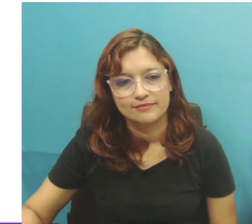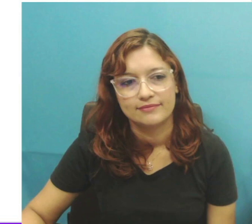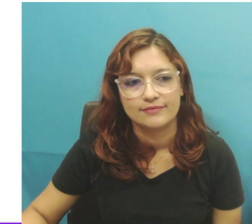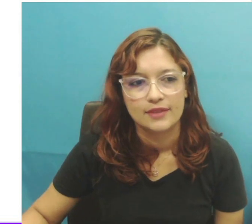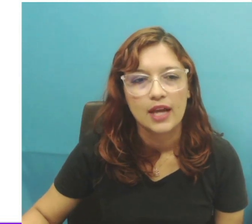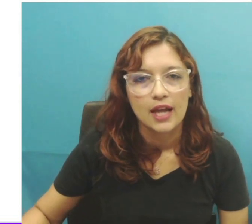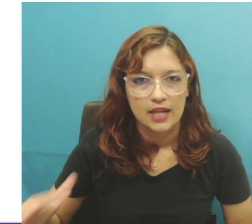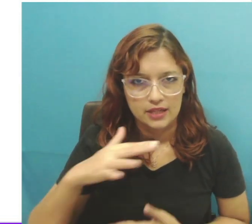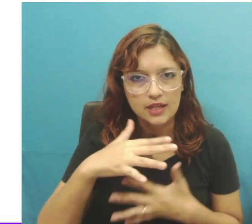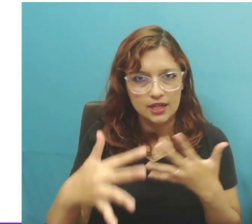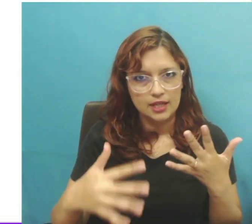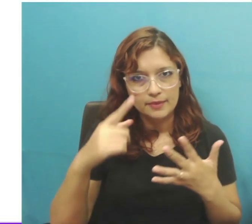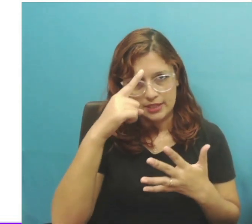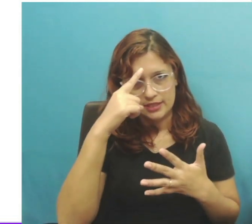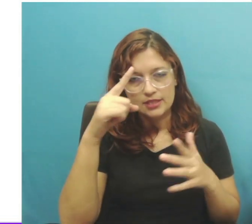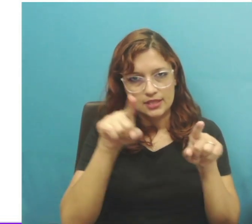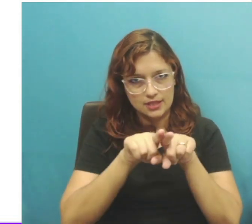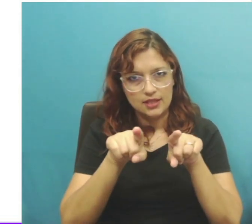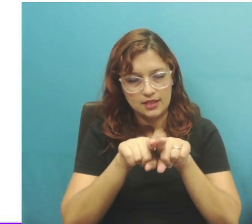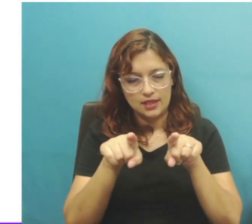muita regra.